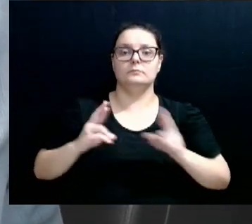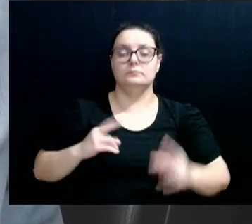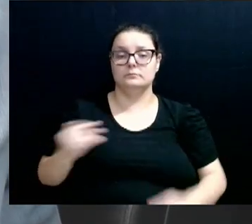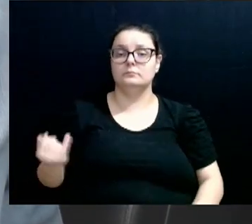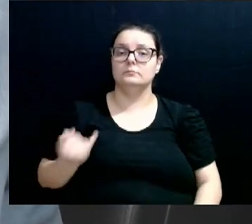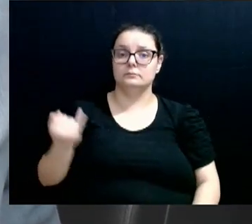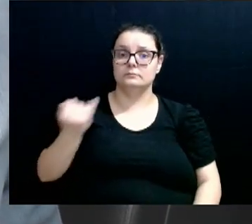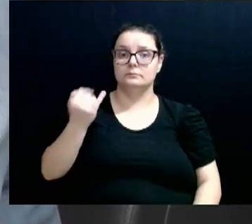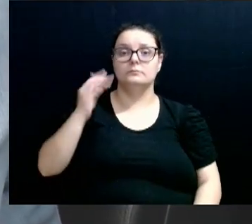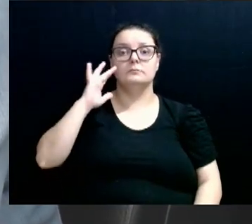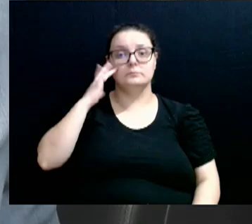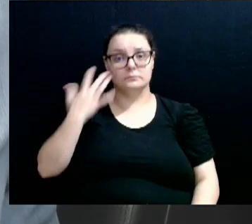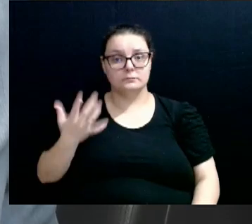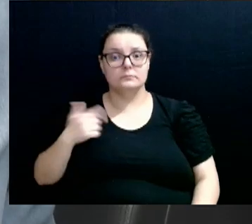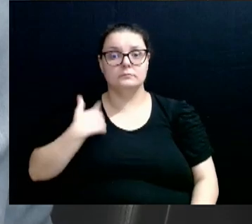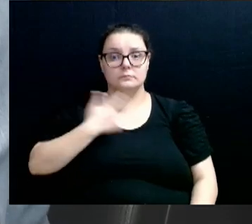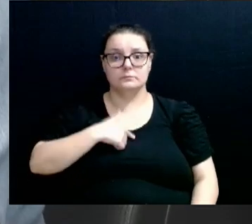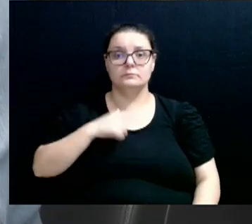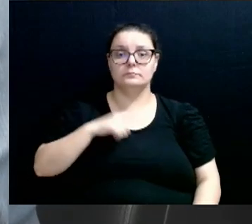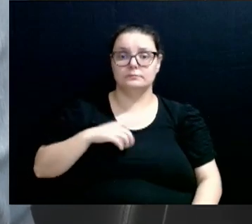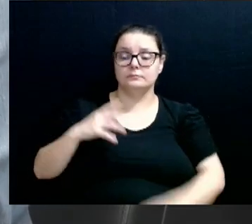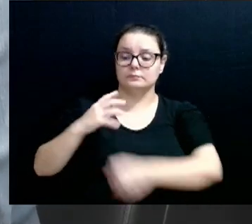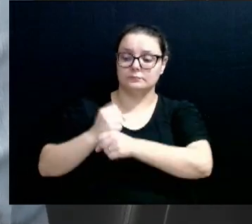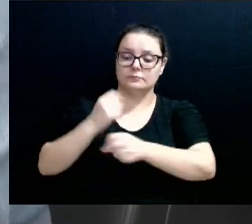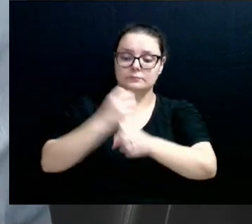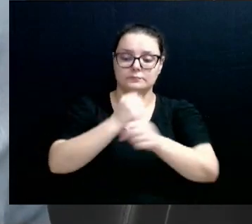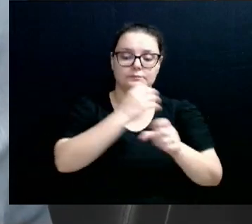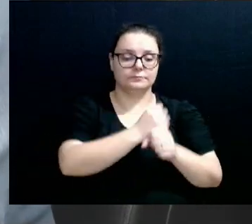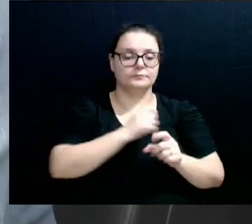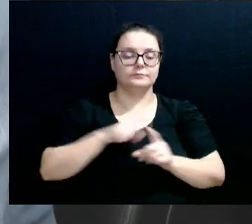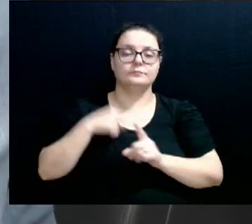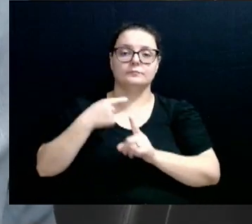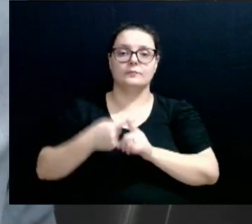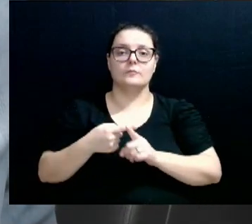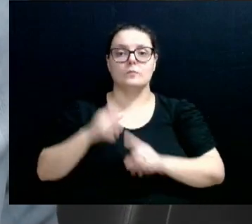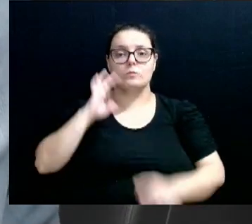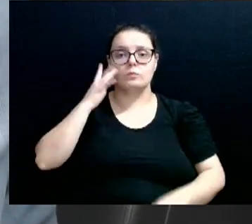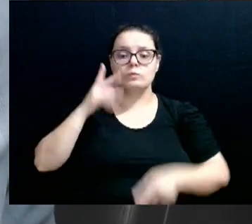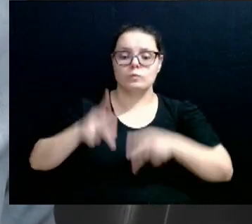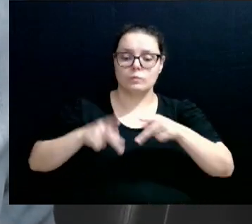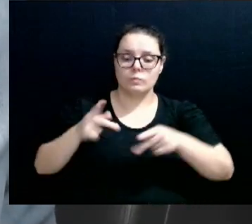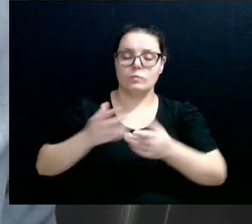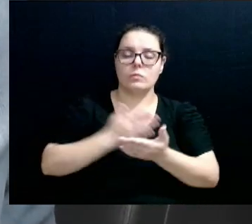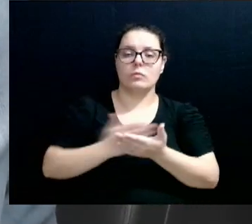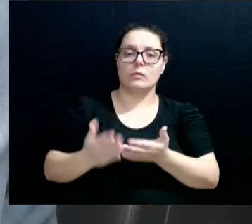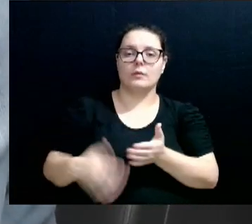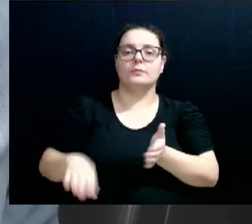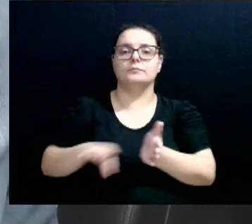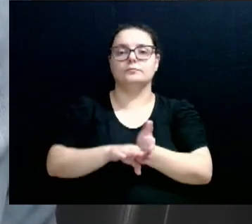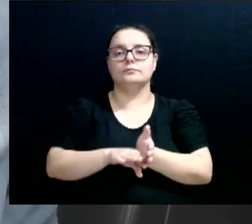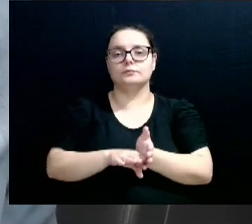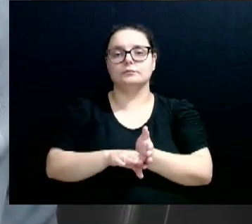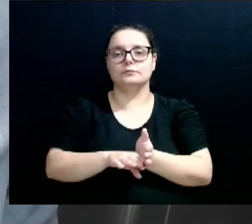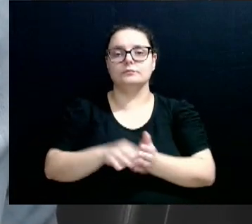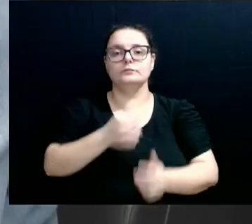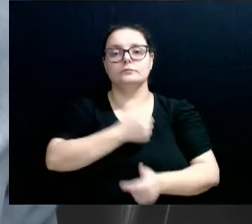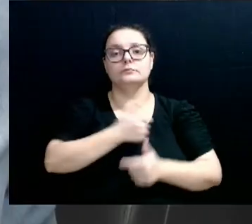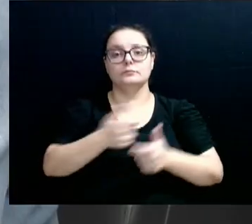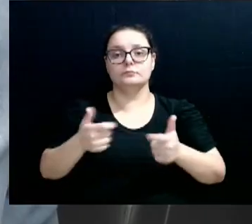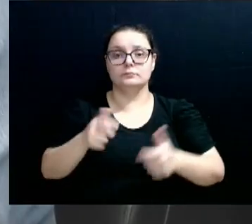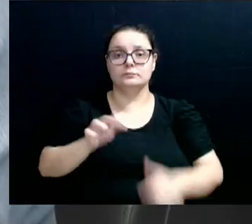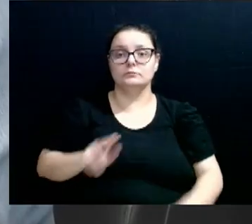que a gente tem um conjunto de ações afirmativas, né? Acho que essa população começa a chegar cada vez em número maior na universidade, nos bancos